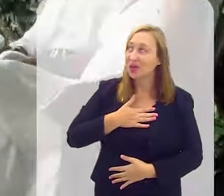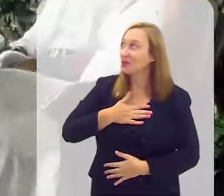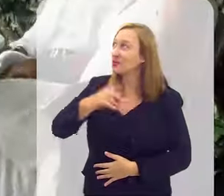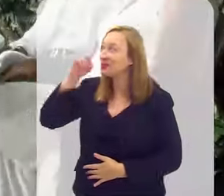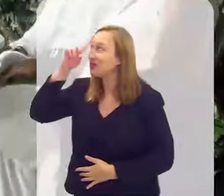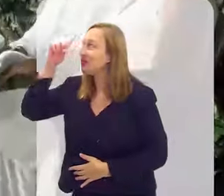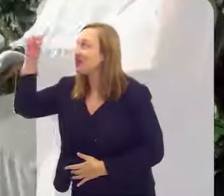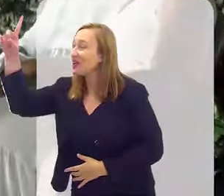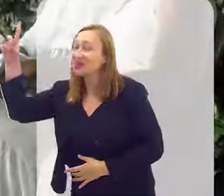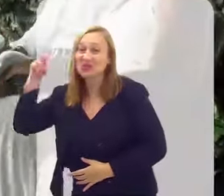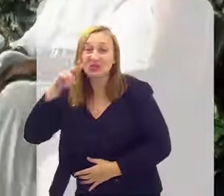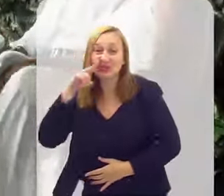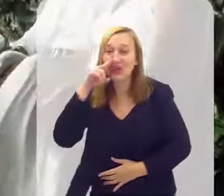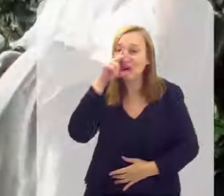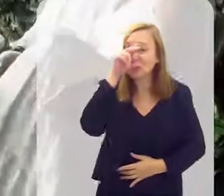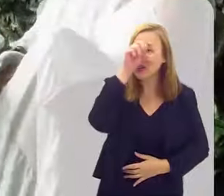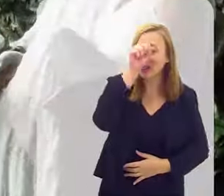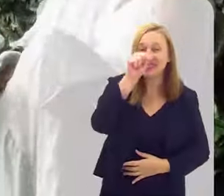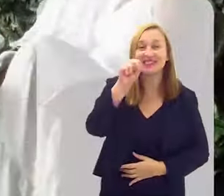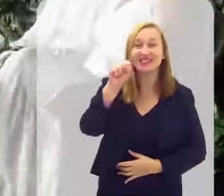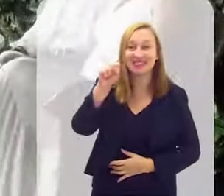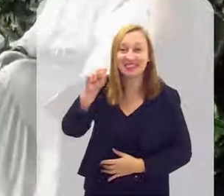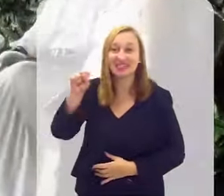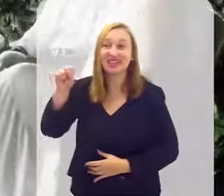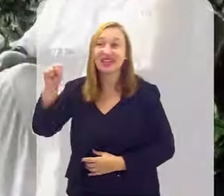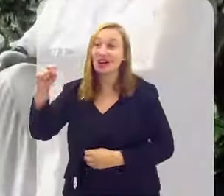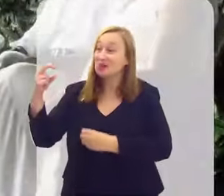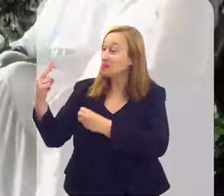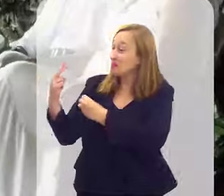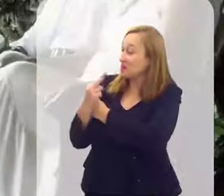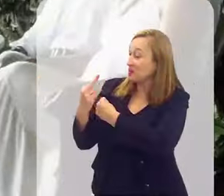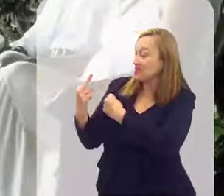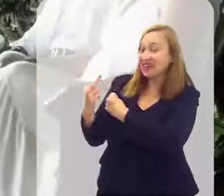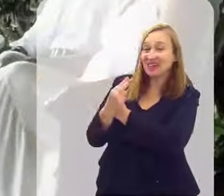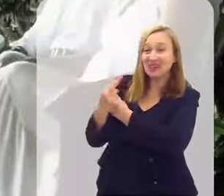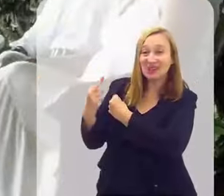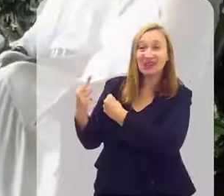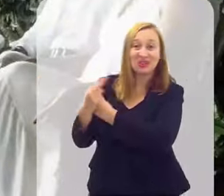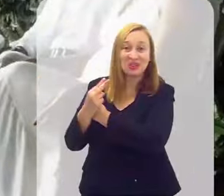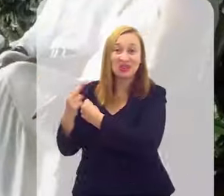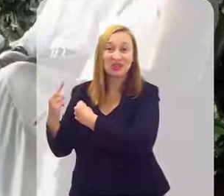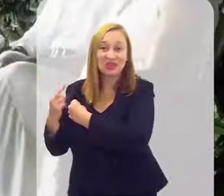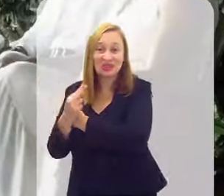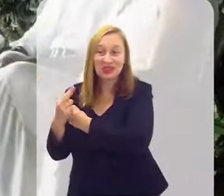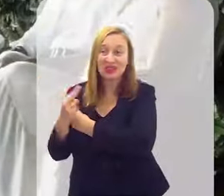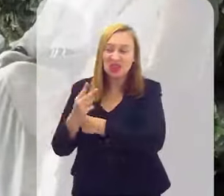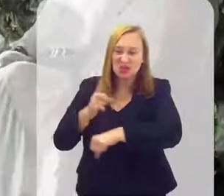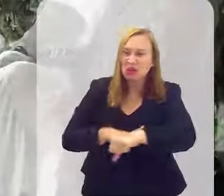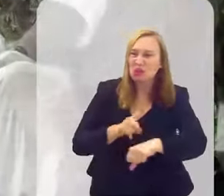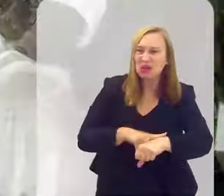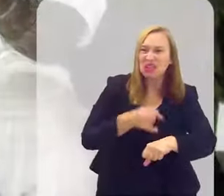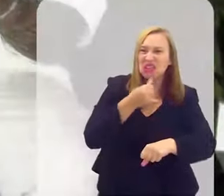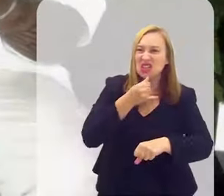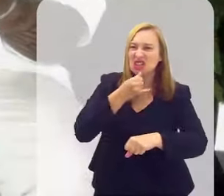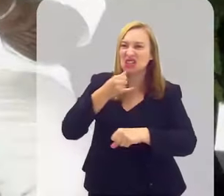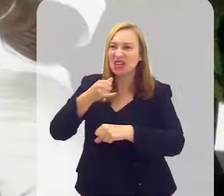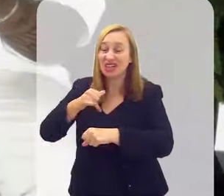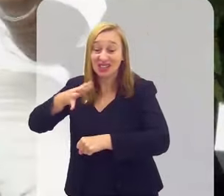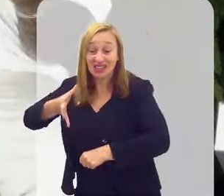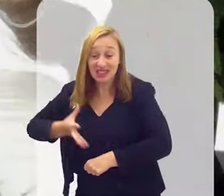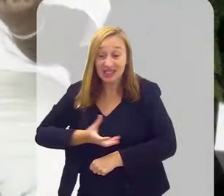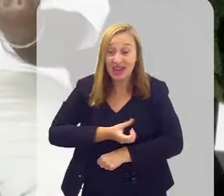Aleluia és meu refúgio e fortaleza socorro bem